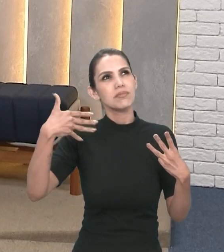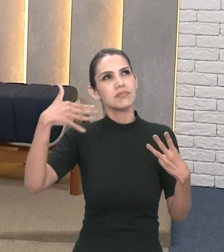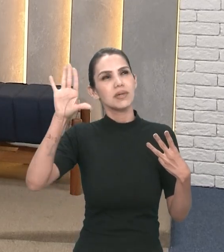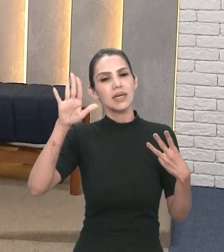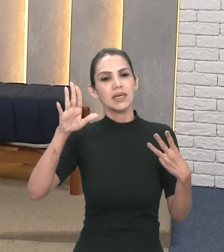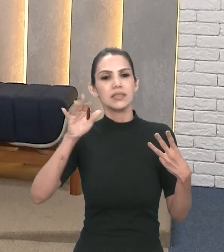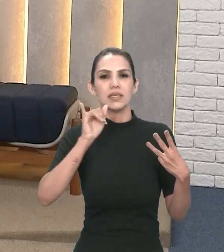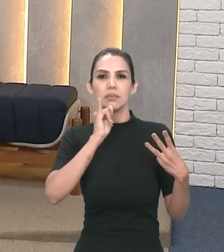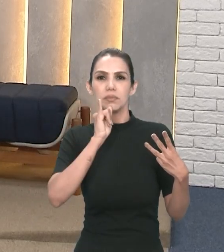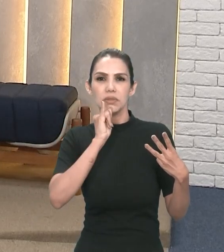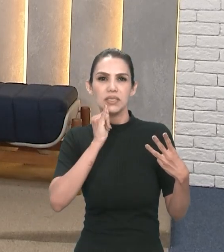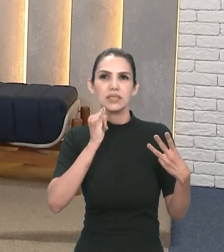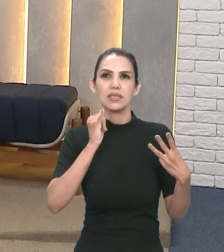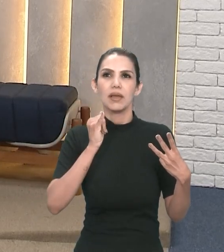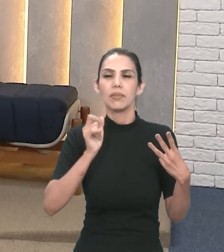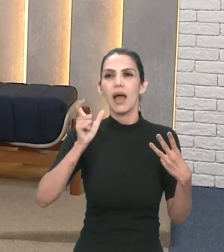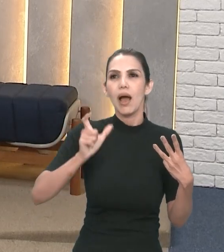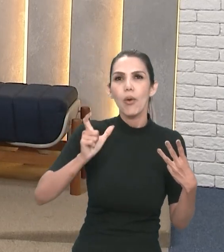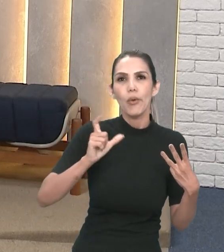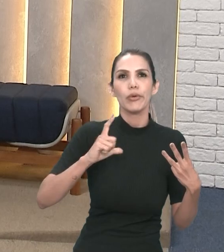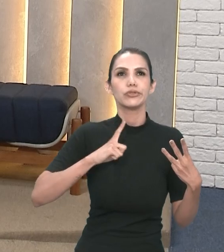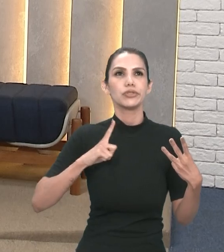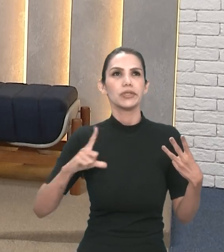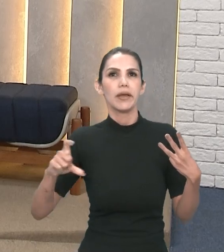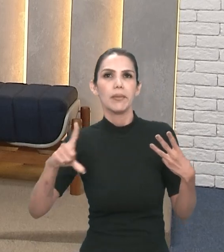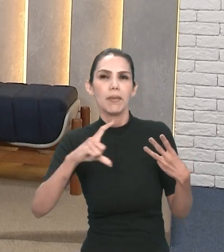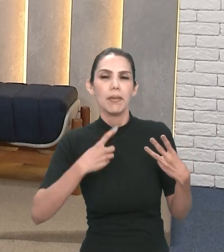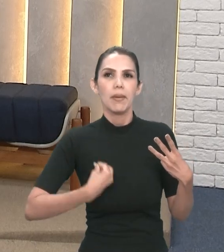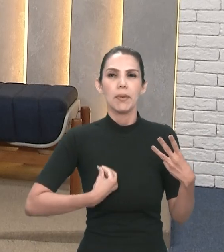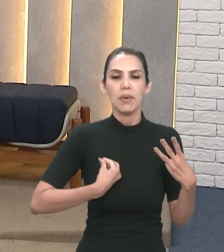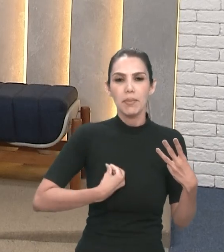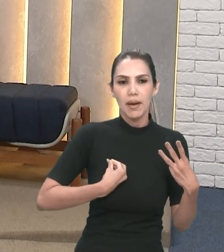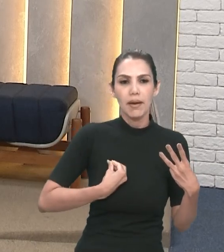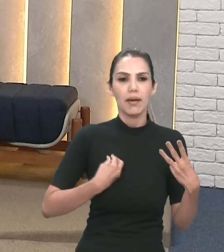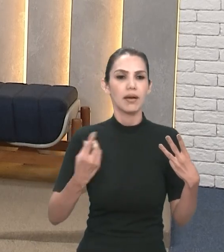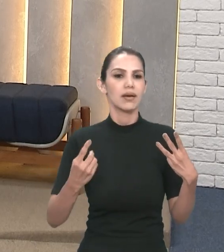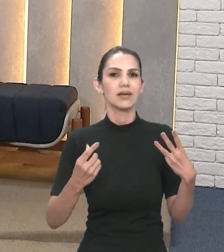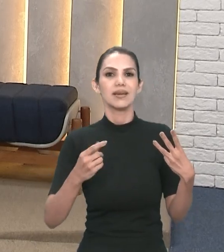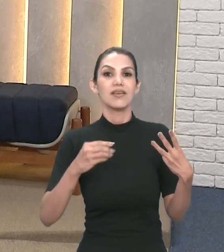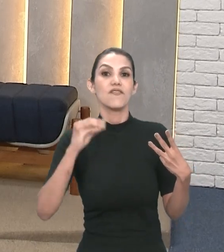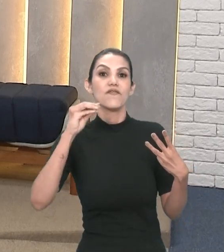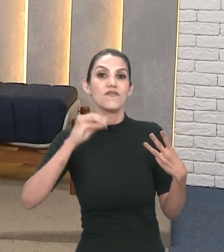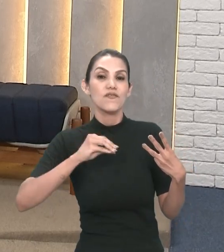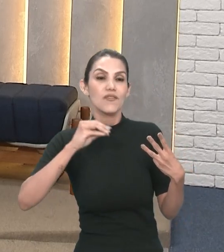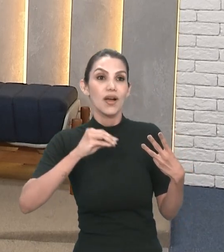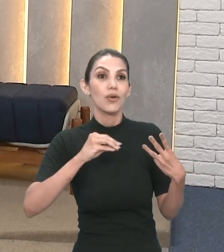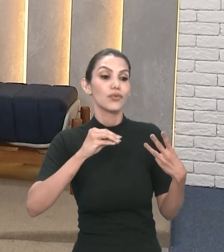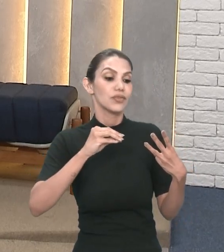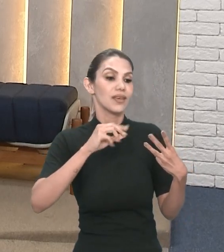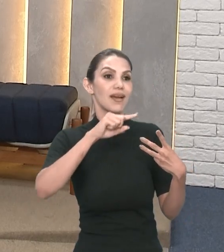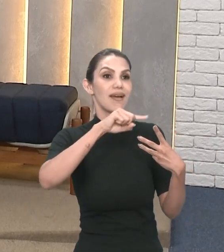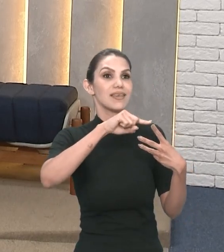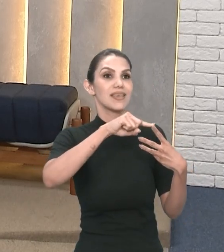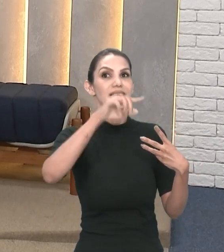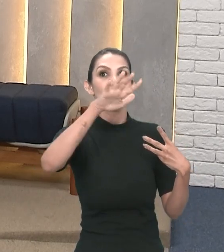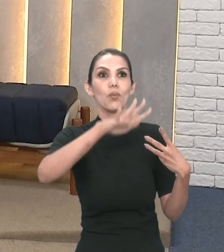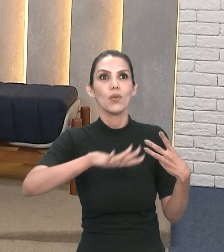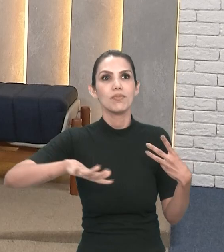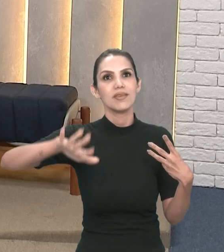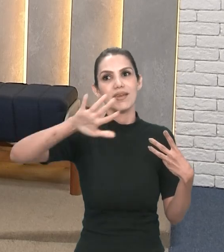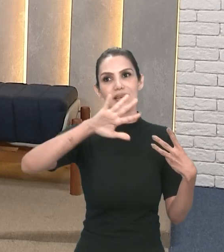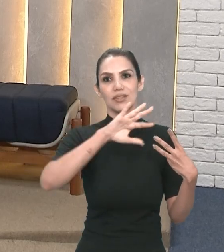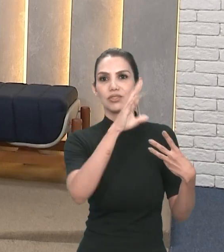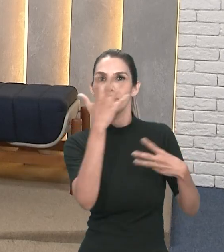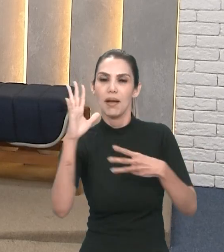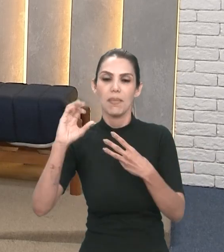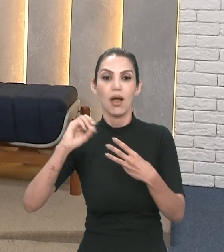de prevalência de parasito, fala muito sobre riqueza, e aí eles não envolvem muito a questão de paisagem. Então esse é um trabalho inédito, né?